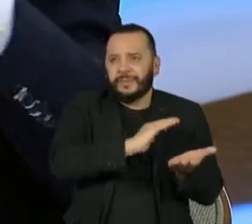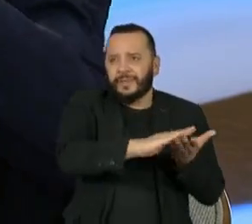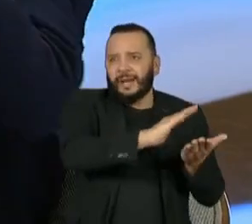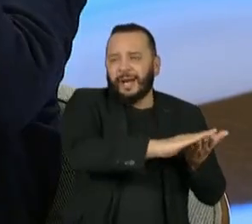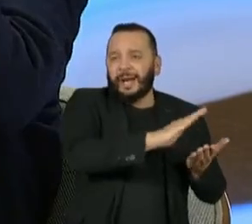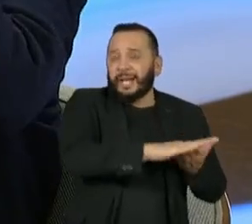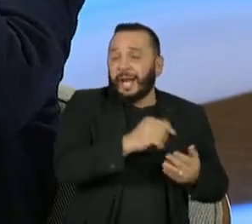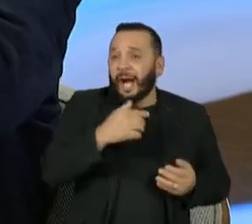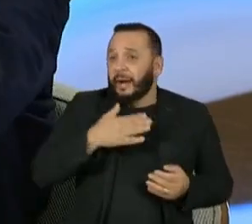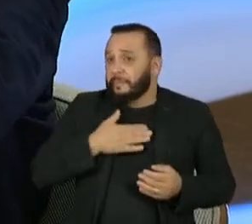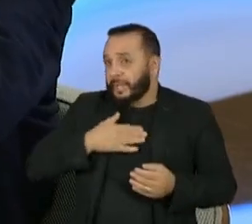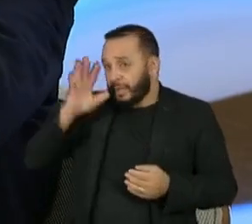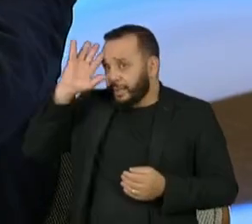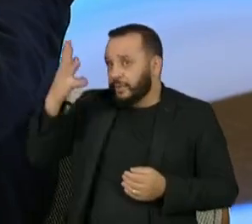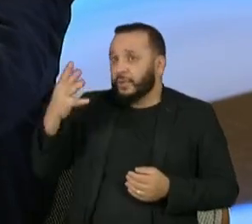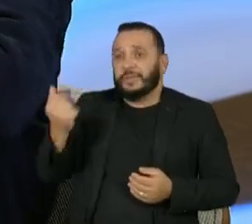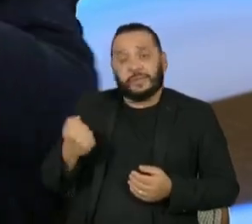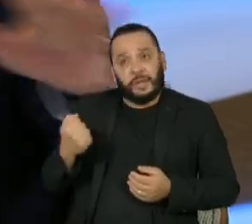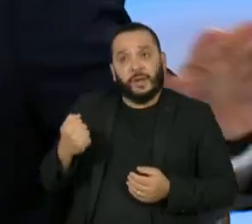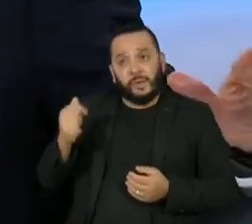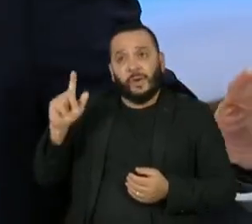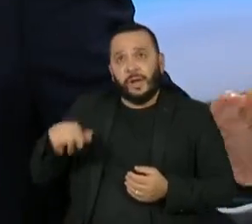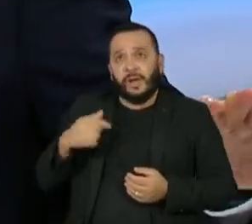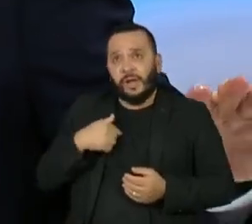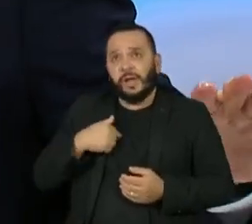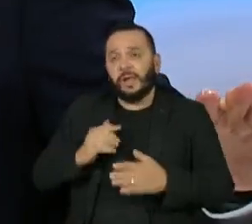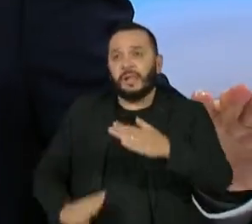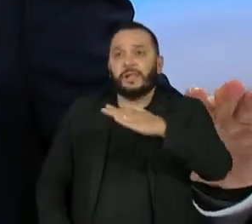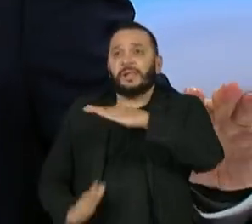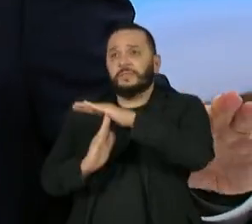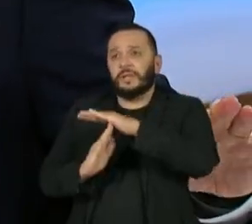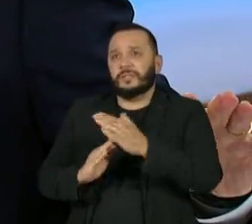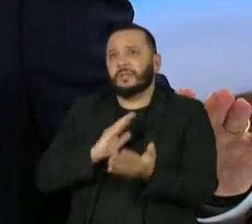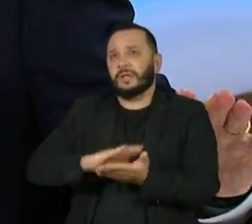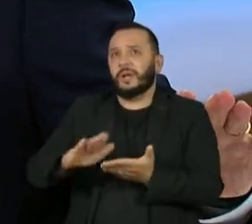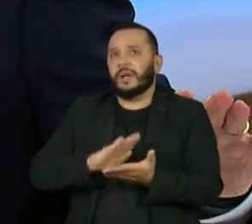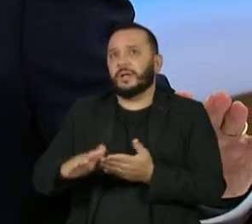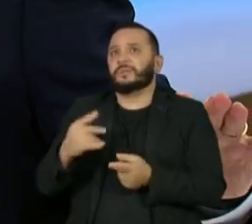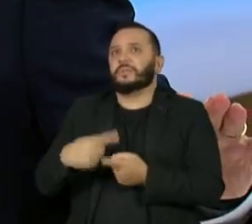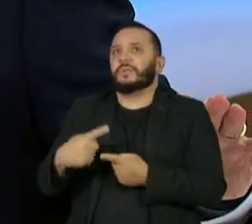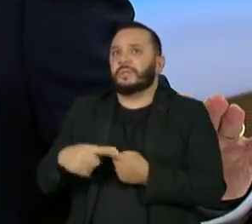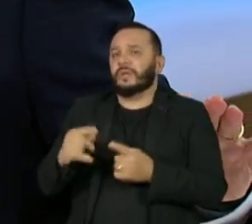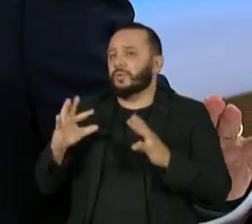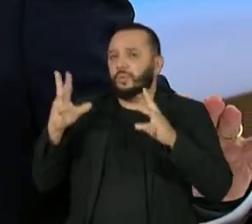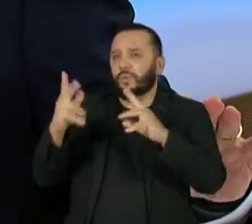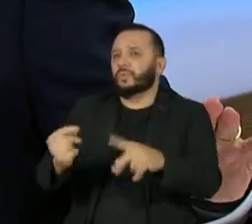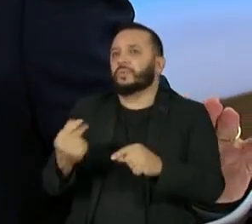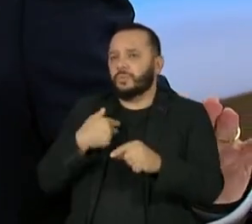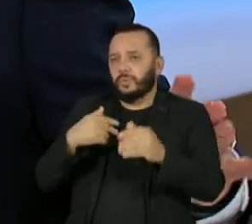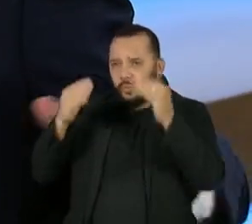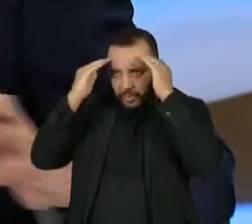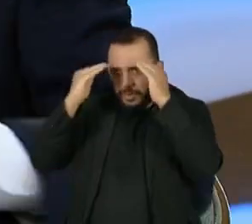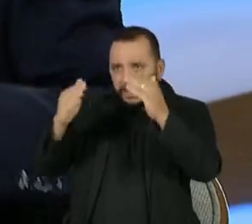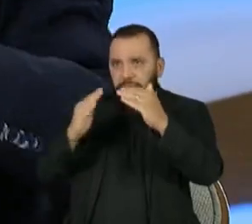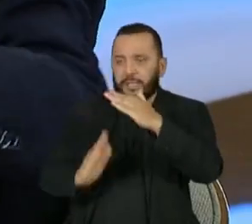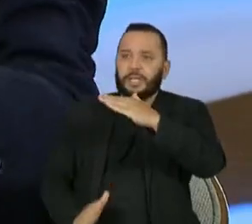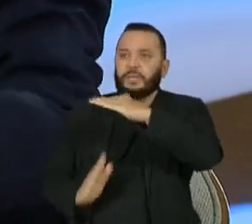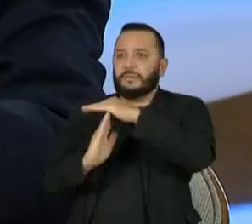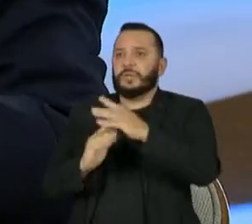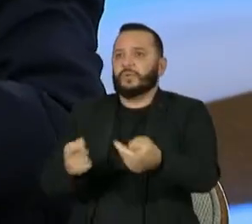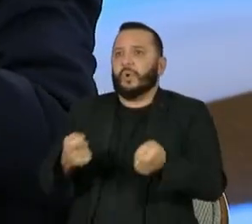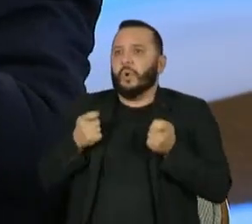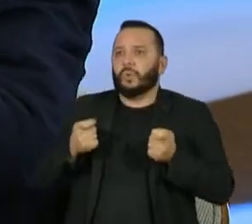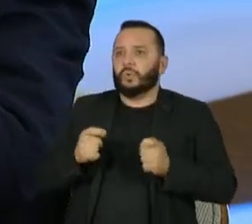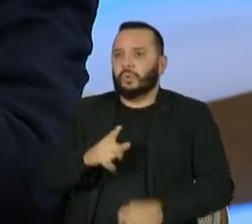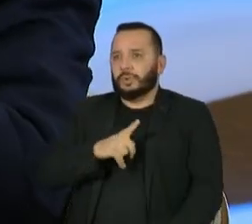solução do meu ponto de vista teto aqui porque coloca aqui todo mundo debaixo de um certo limite E aí